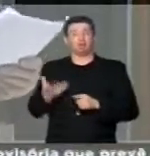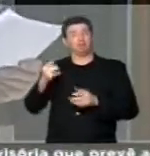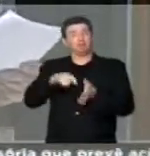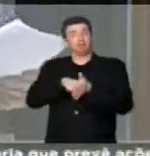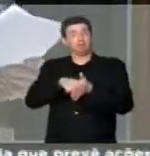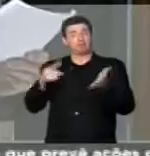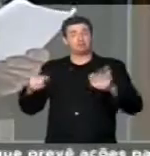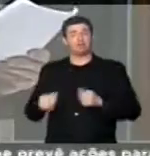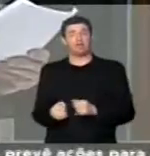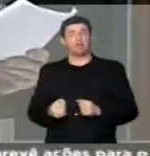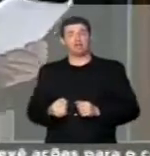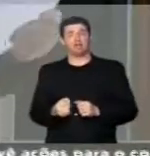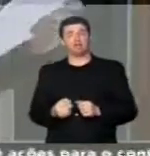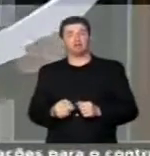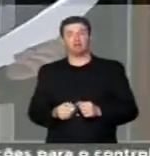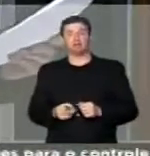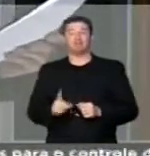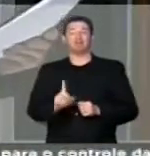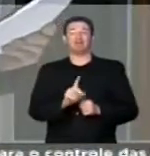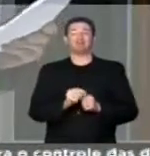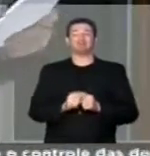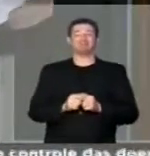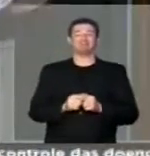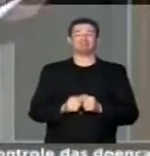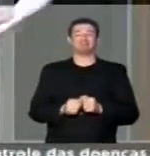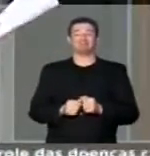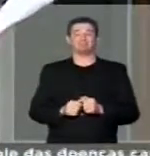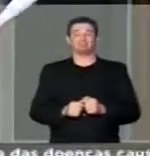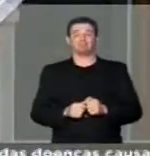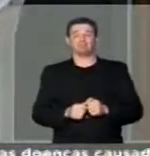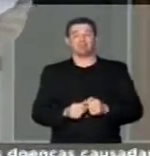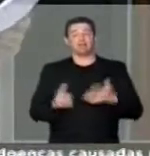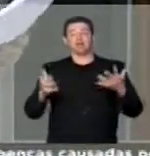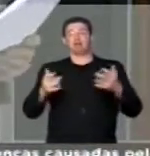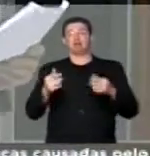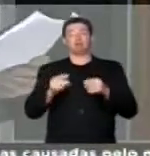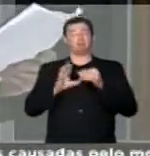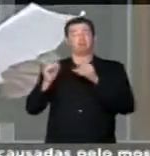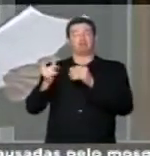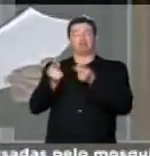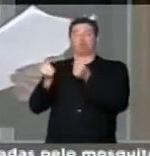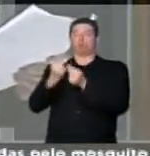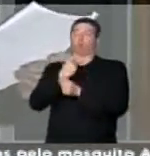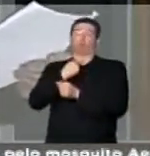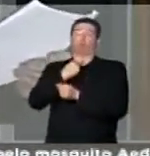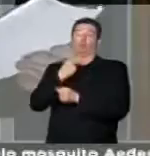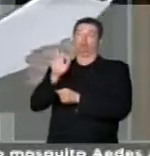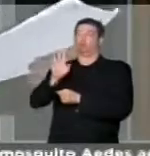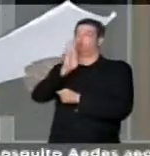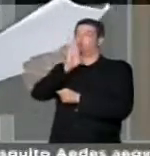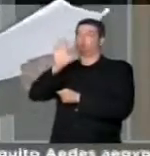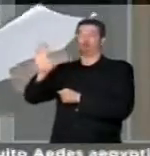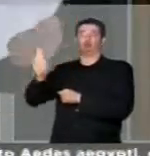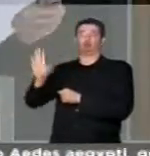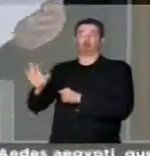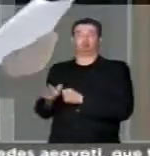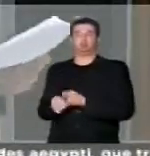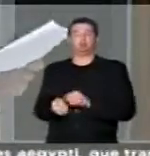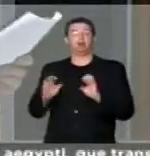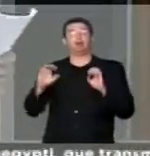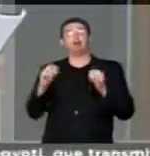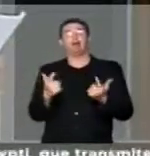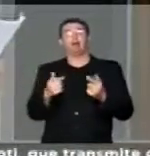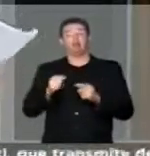da dívida pública. Mas não, aí não se mexe, com os ricos não se mexe. Então é óbvio que não vai